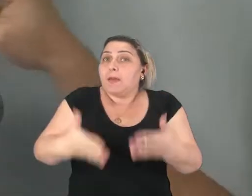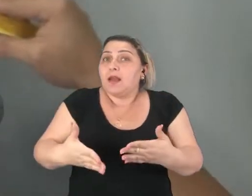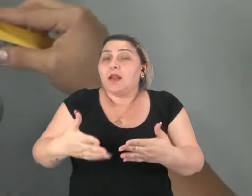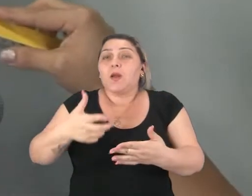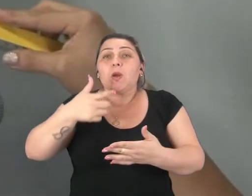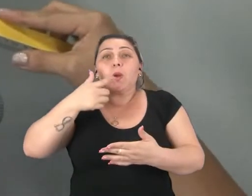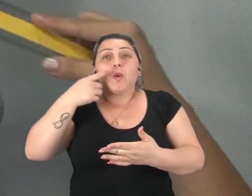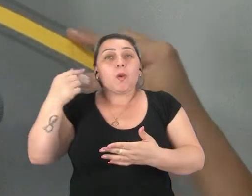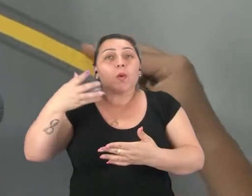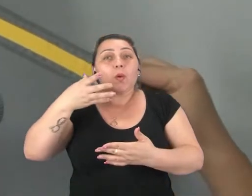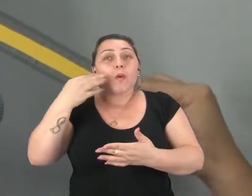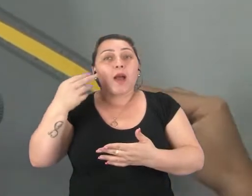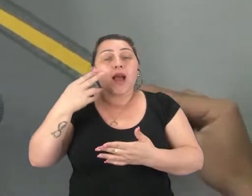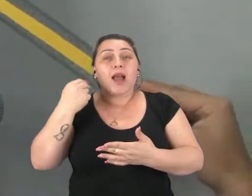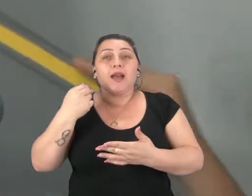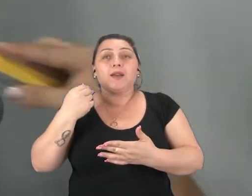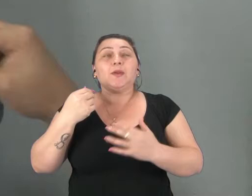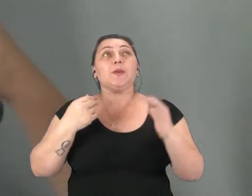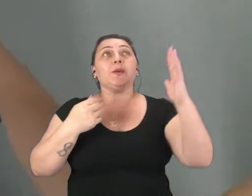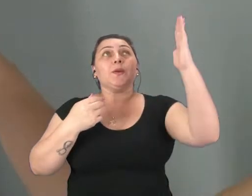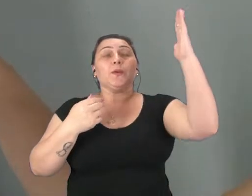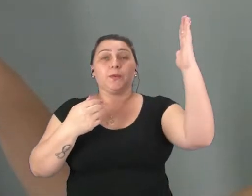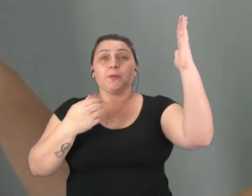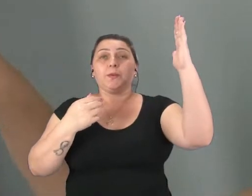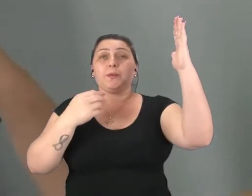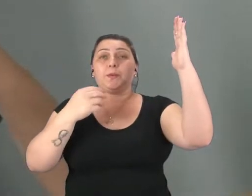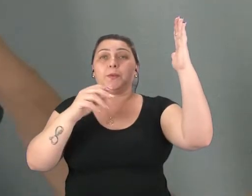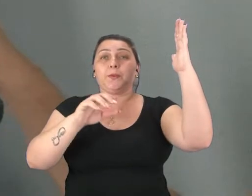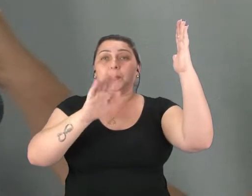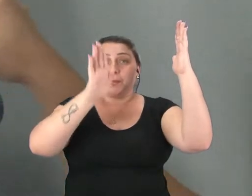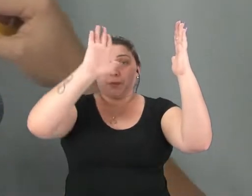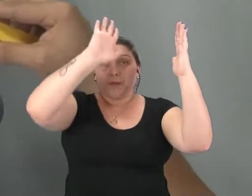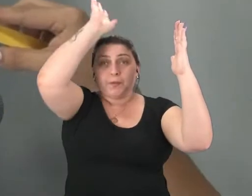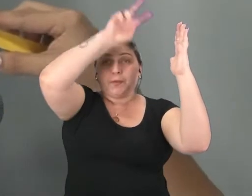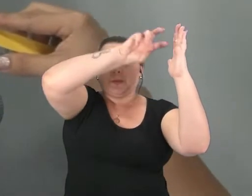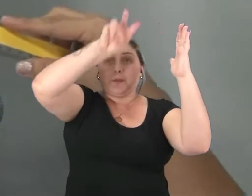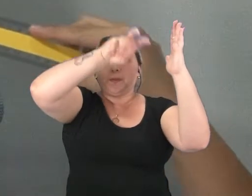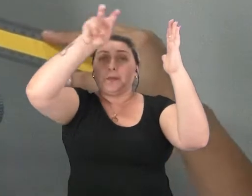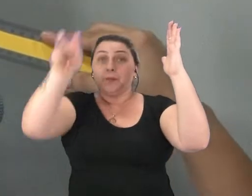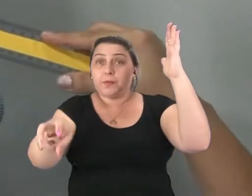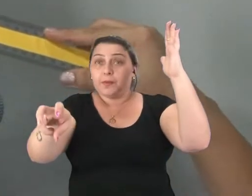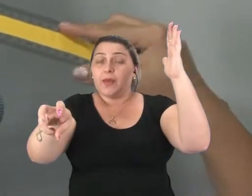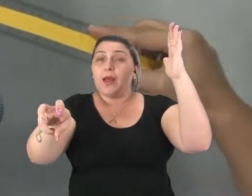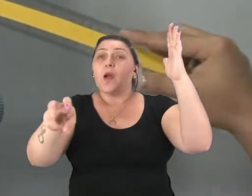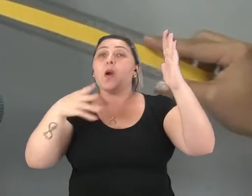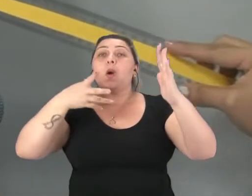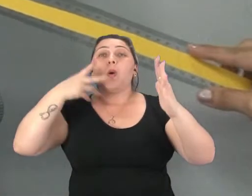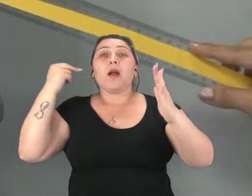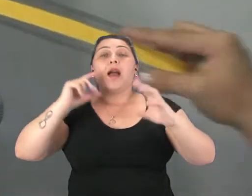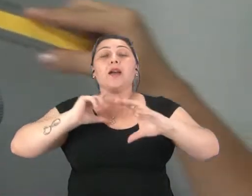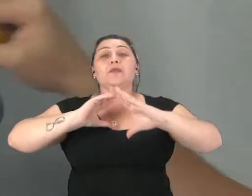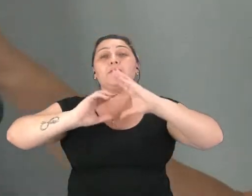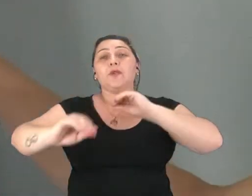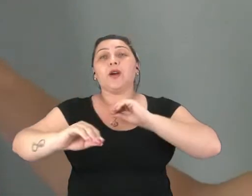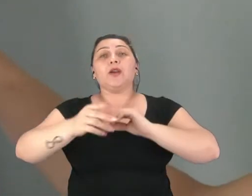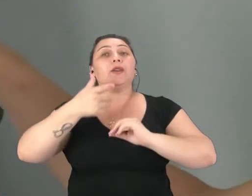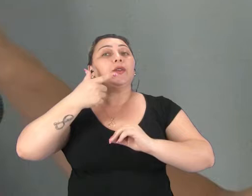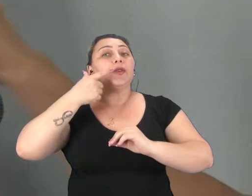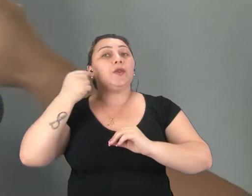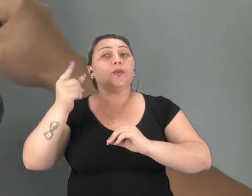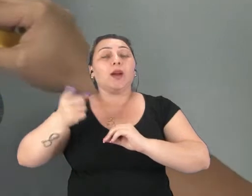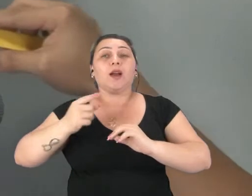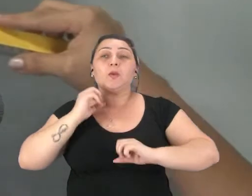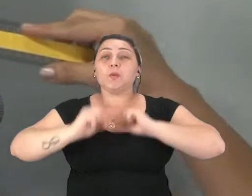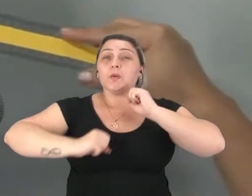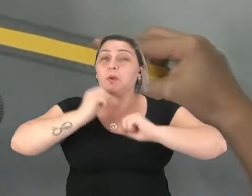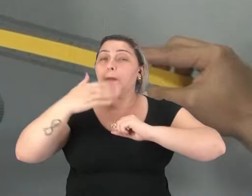gato. De repente, do alto do poleiro saltou o galo. O gato fugiu e o ratinho correu o